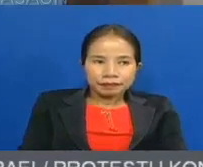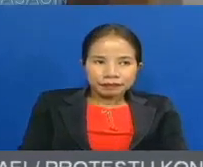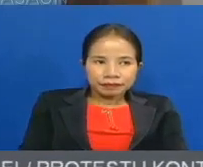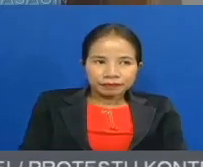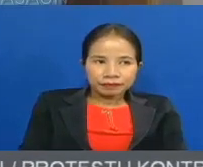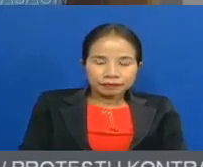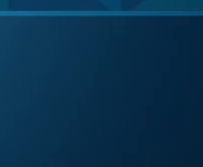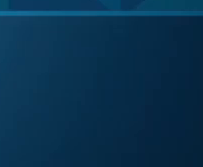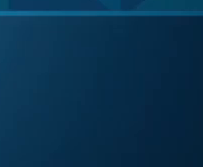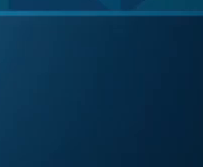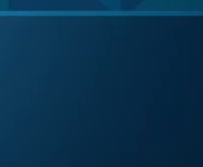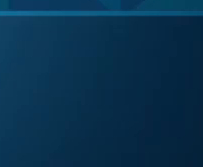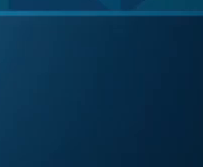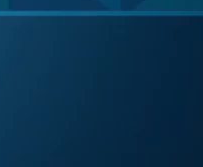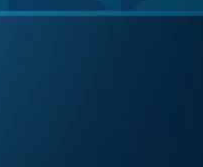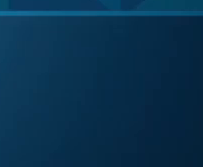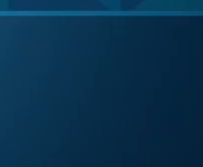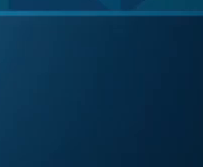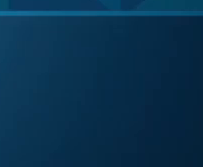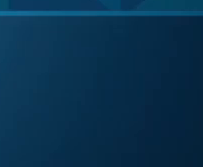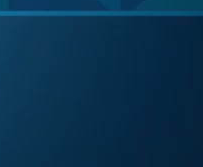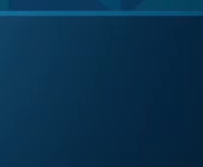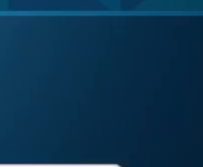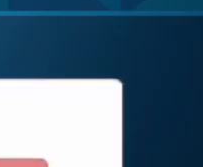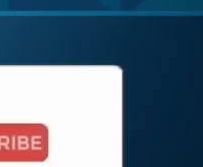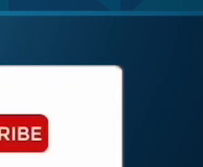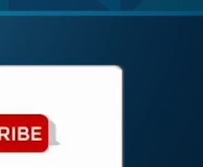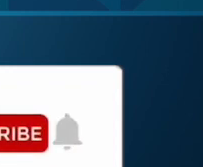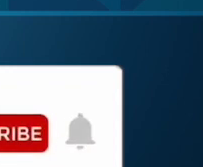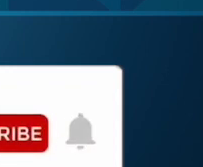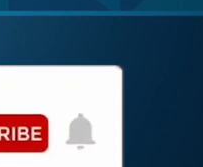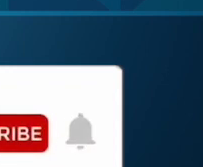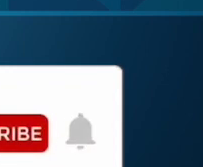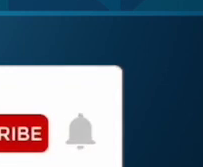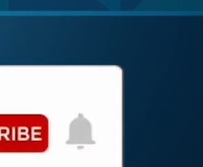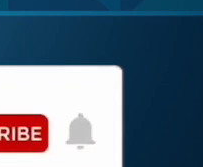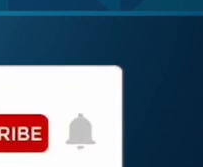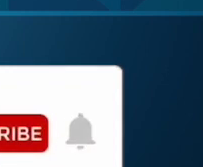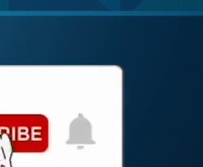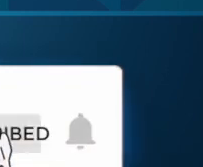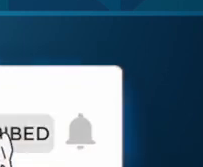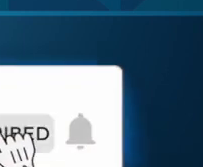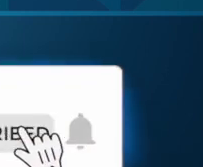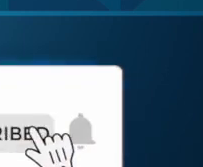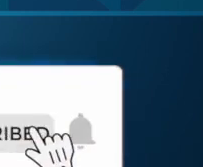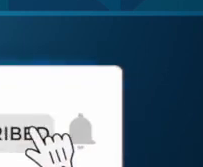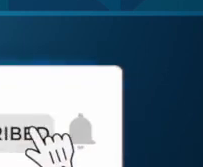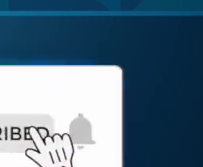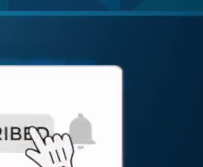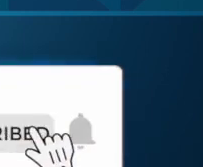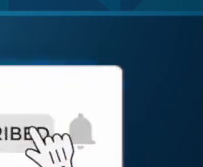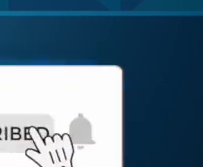ba RTTL. Atu retang informação factuais no atuais, que ta haluha inscreva e ha